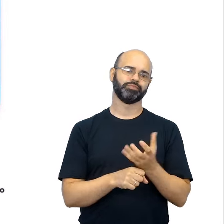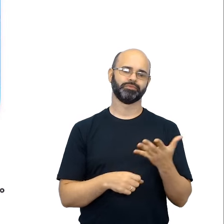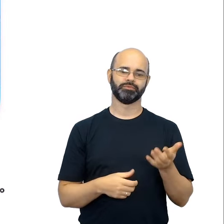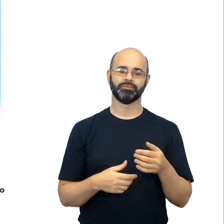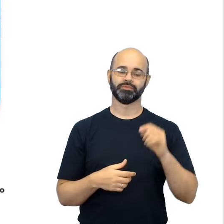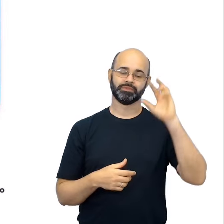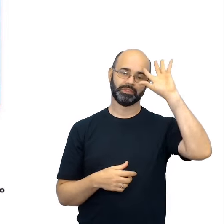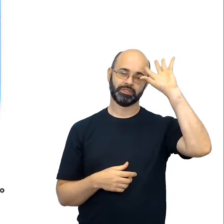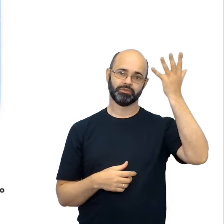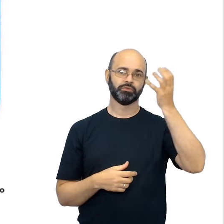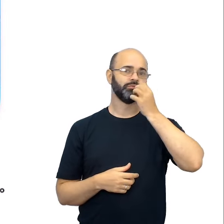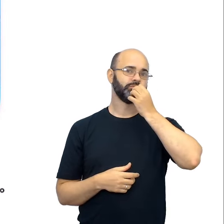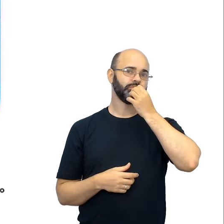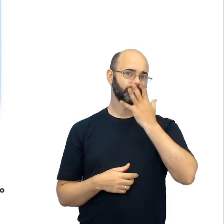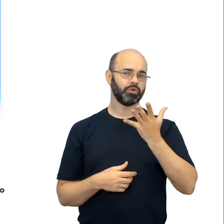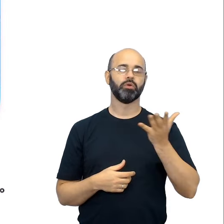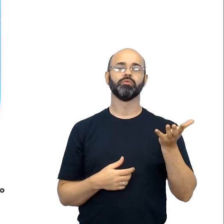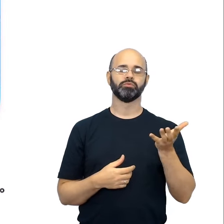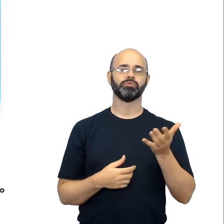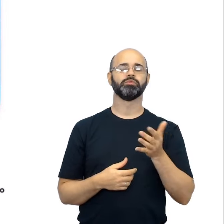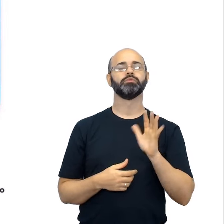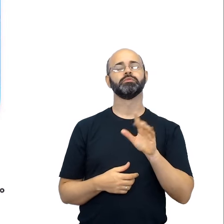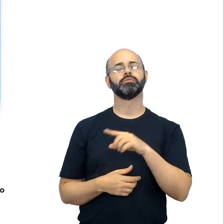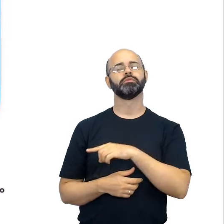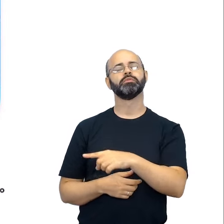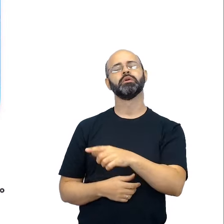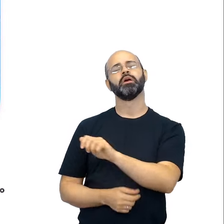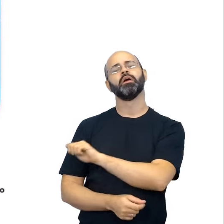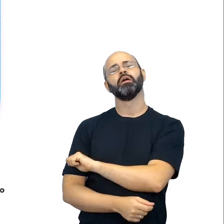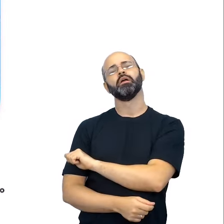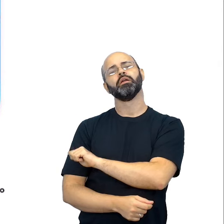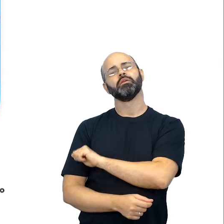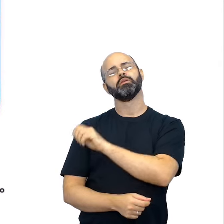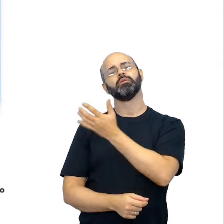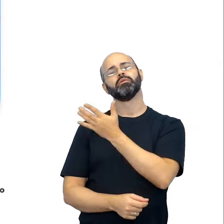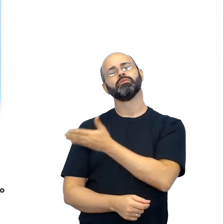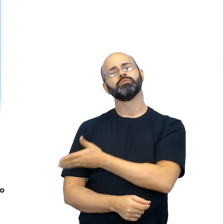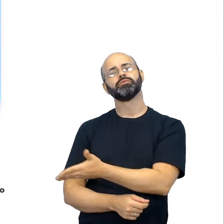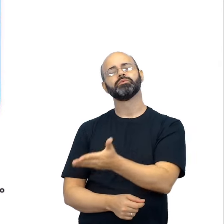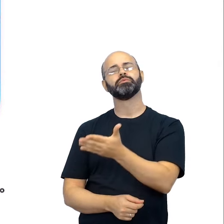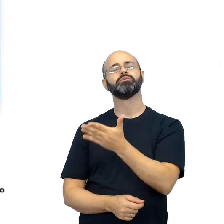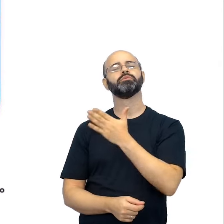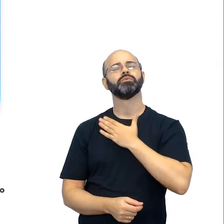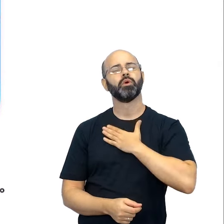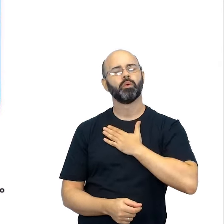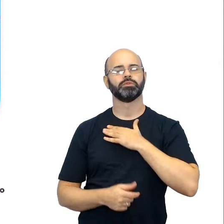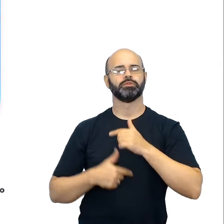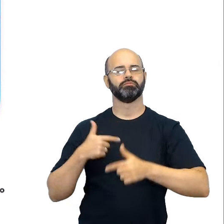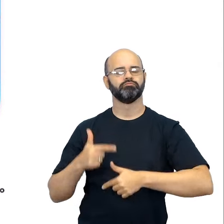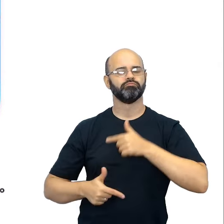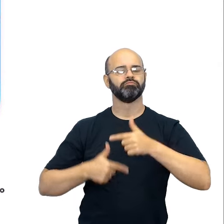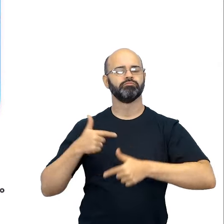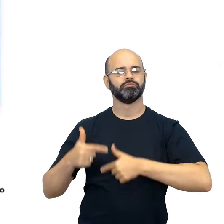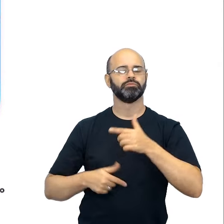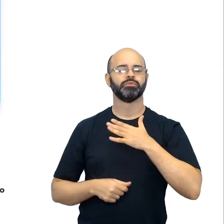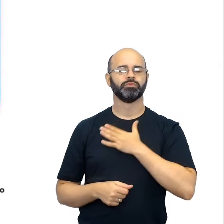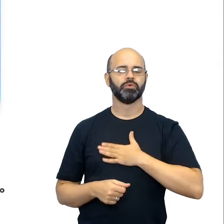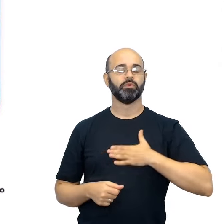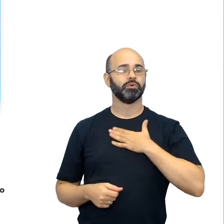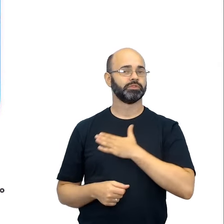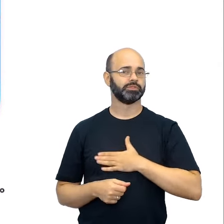frutos, e o quanto o nosso aluno, o nosso estudante, o nosso menino, ele gosta de trabalhar, né, porque ele se